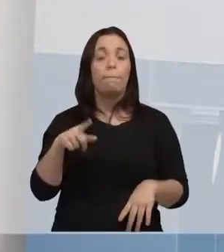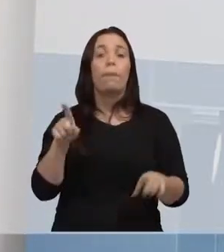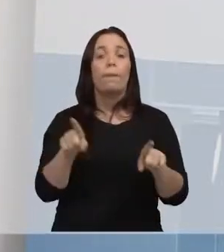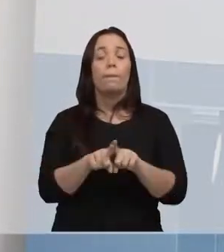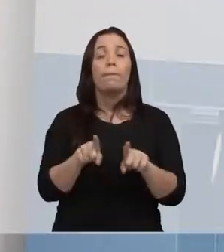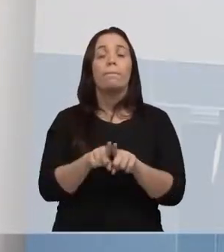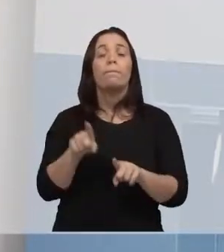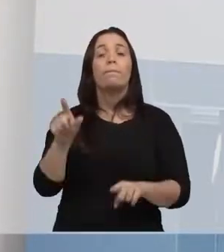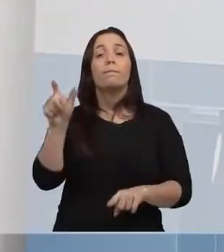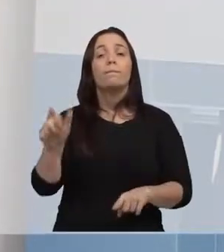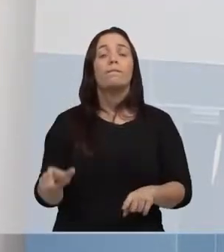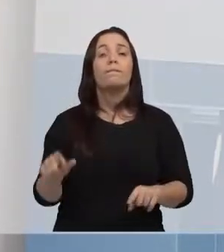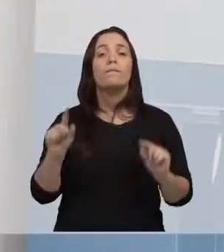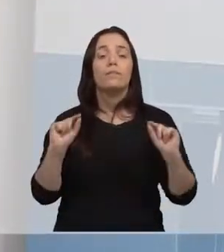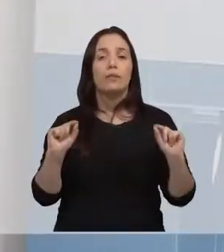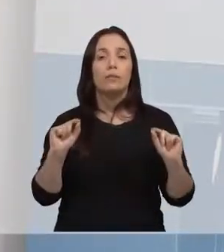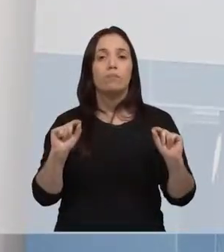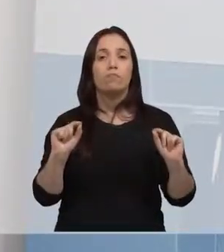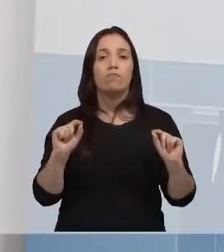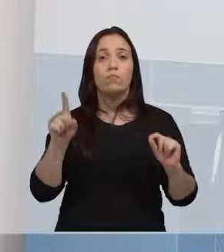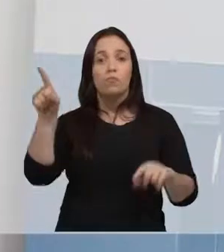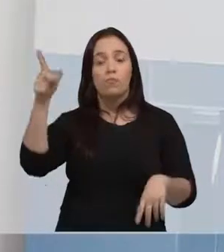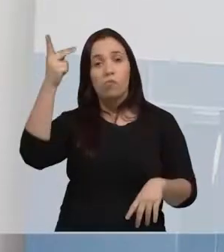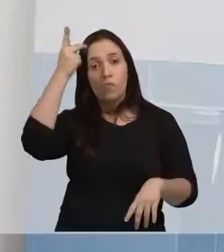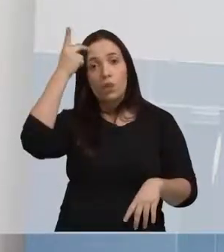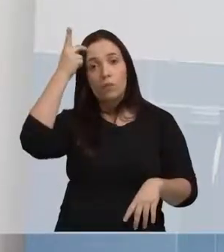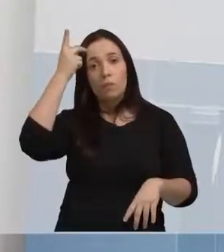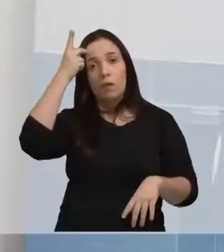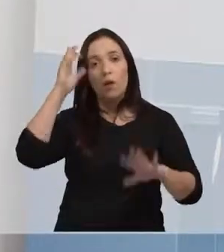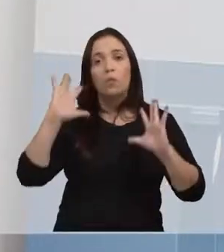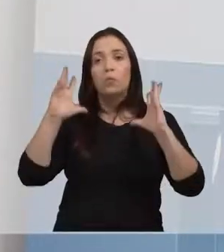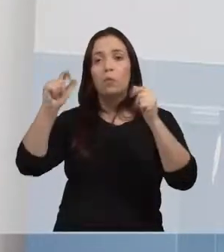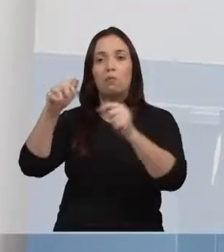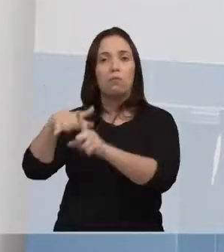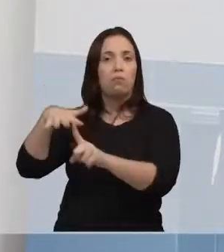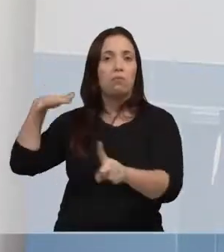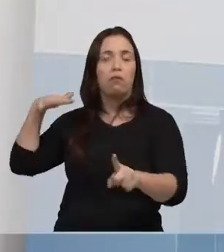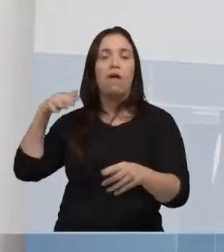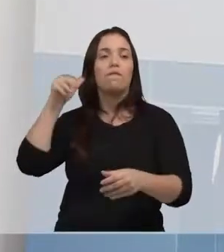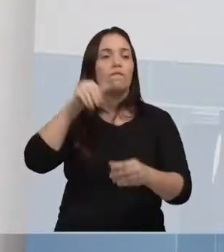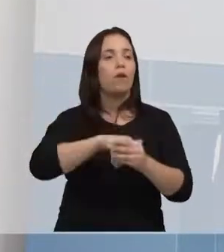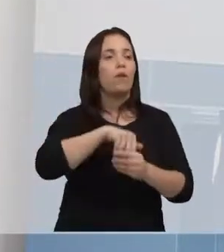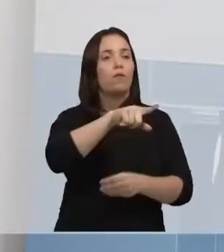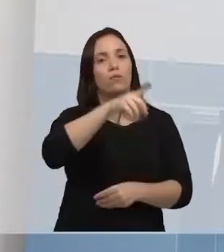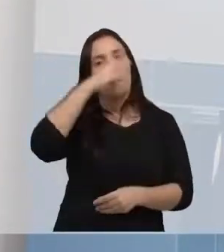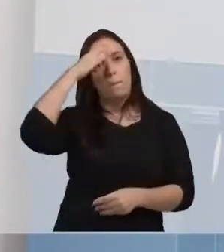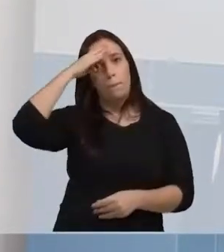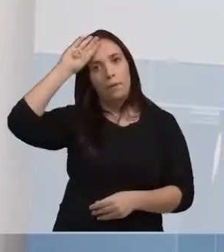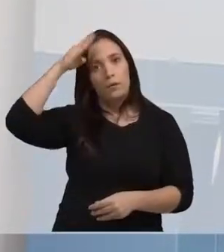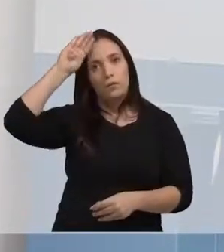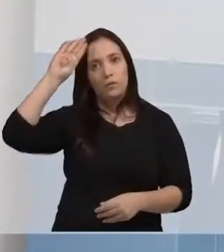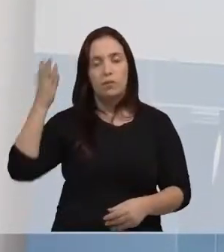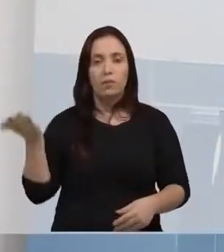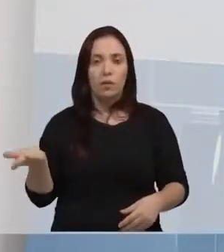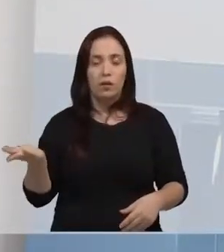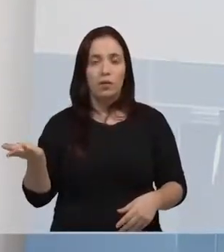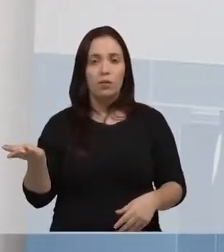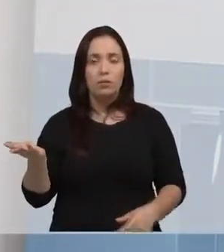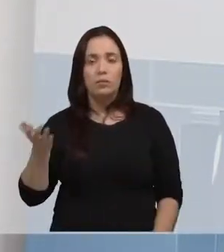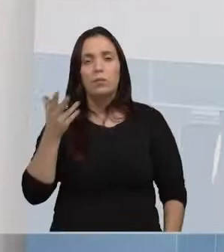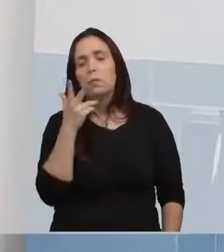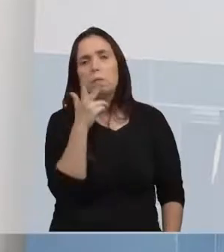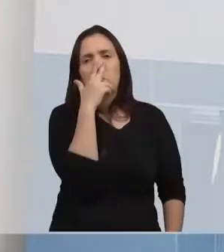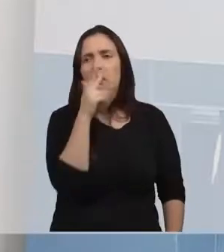Geraldo Alckmin é que ele está perdendo até em São Paulo para o Bolsonaro. Né? Ele está na dificuldade se ele não tem... Parece que ele não